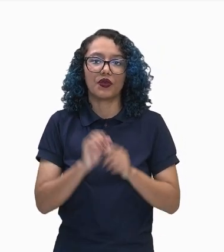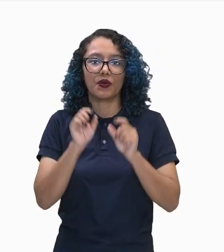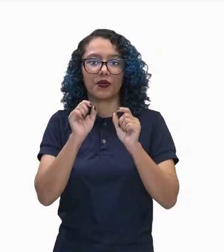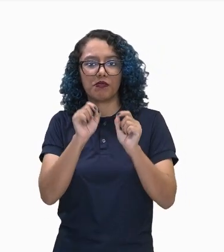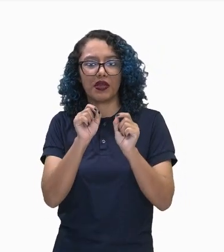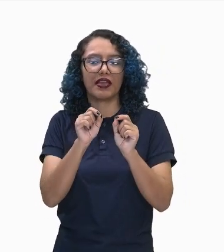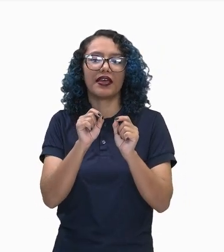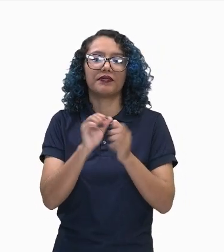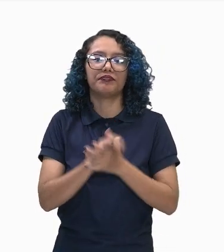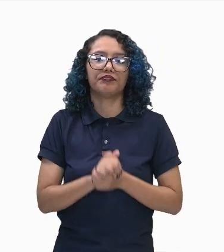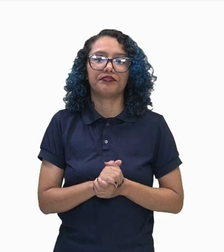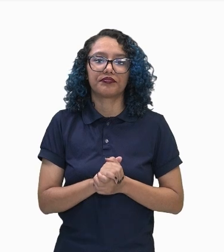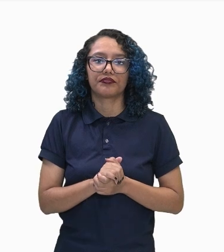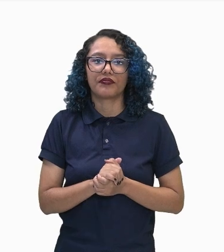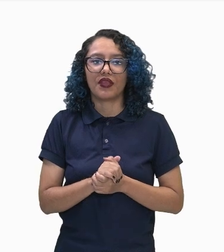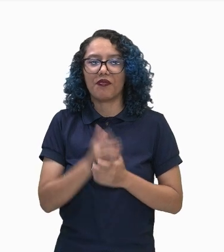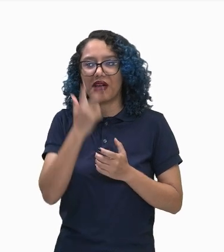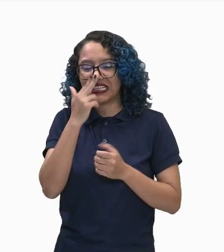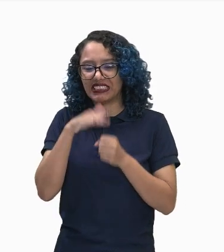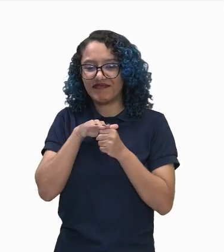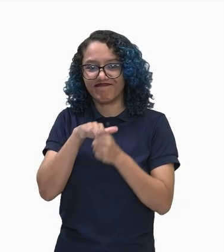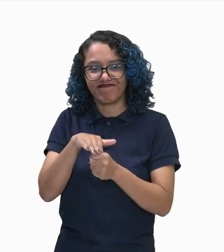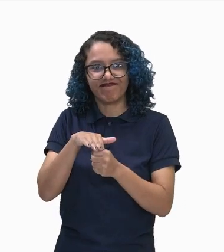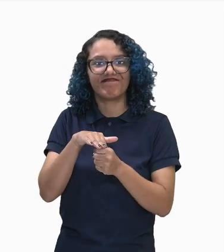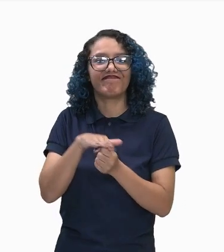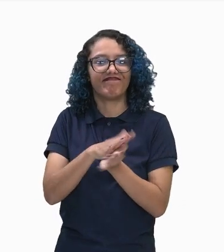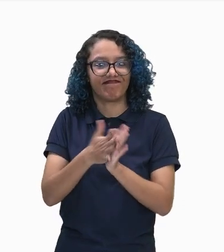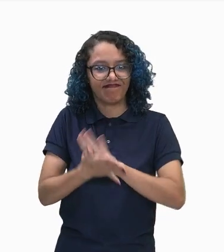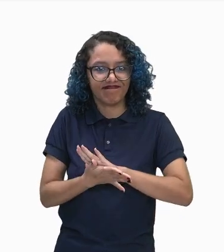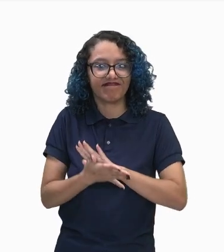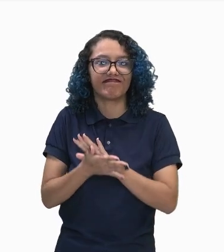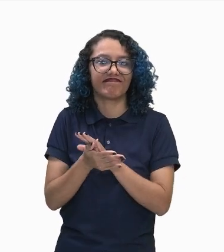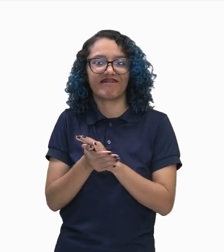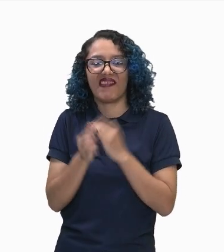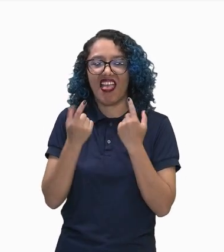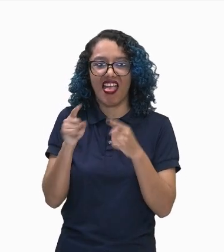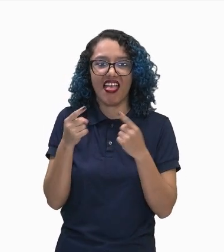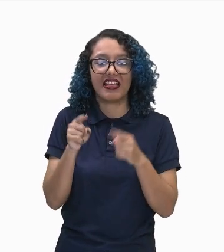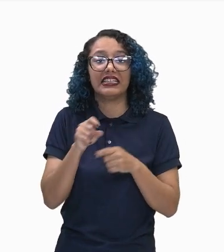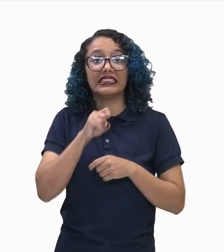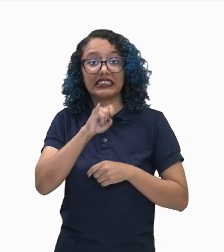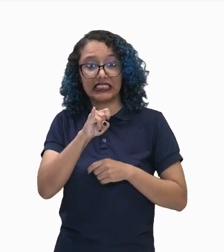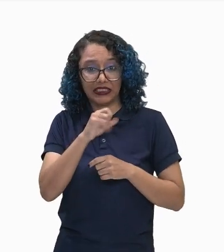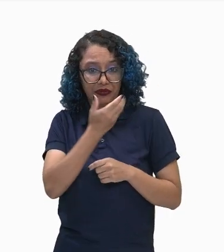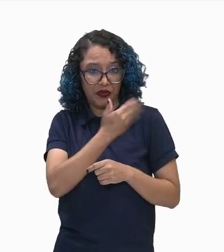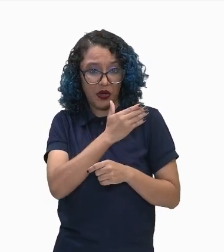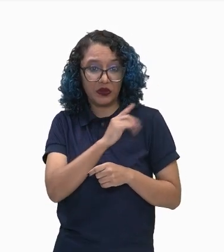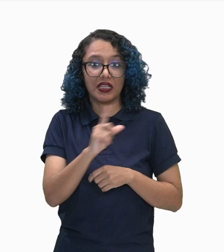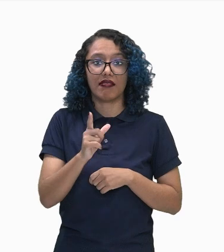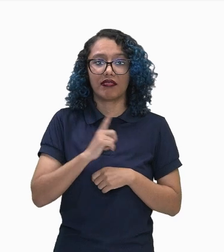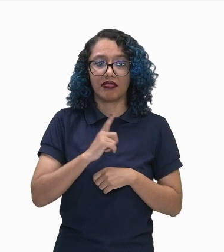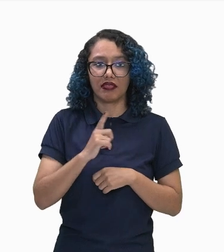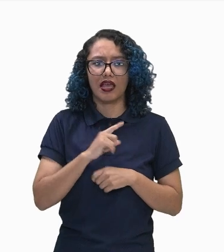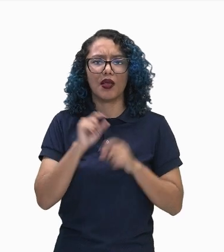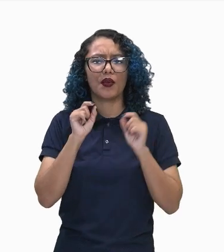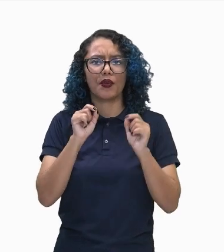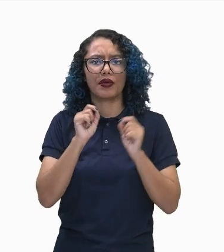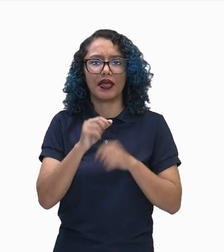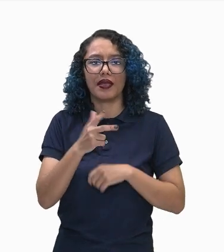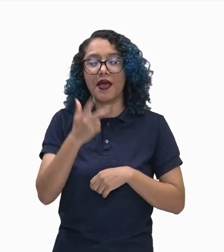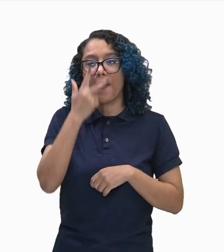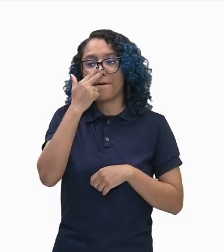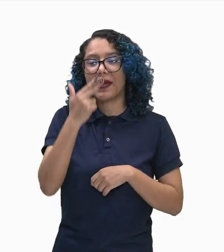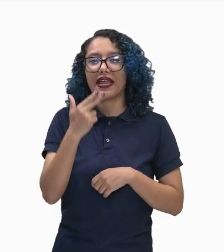e estigmatizada. Quem comete esse tipo de preconceito geralmente tem a ideia de